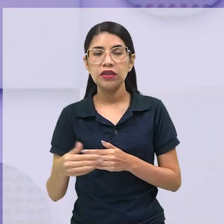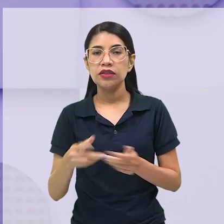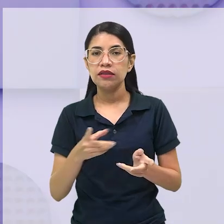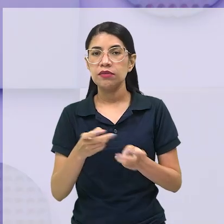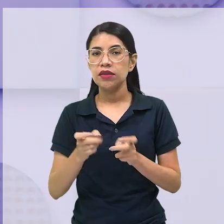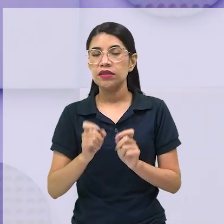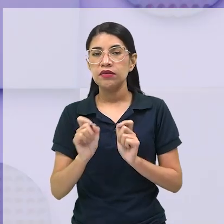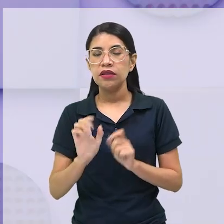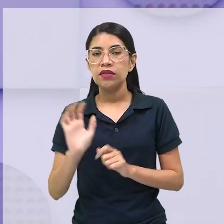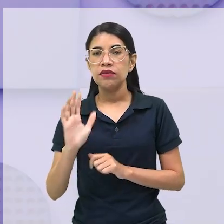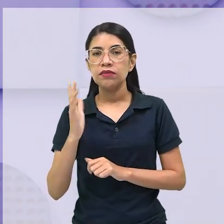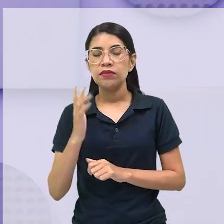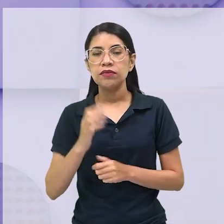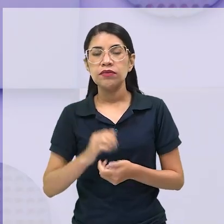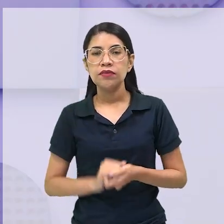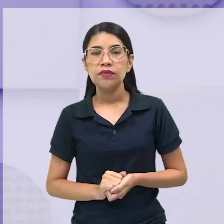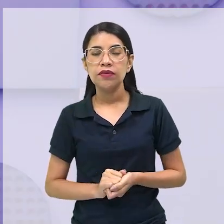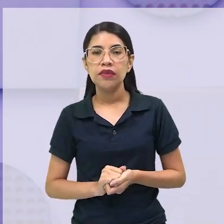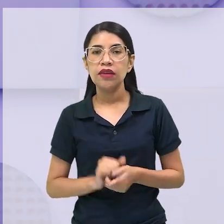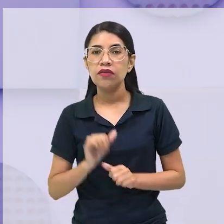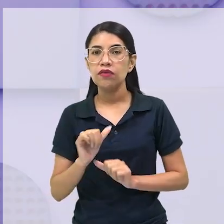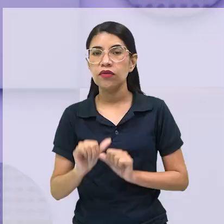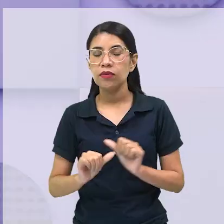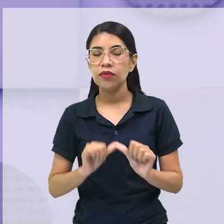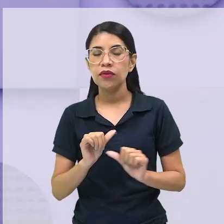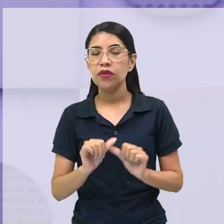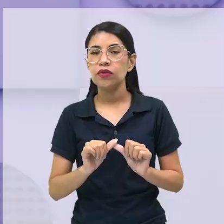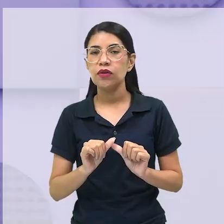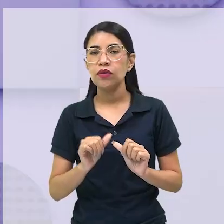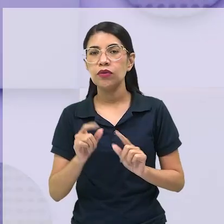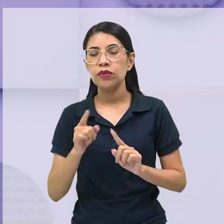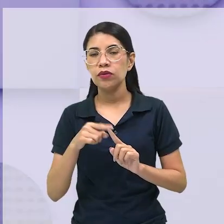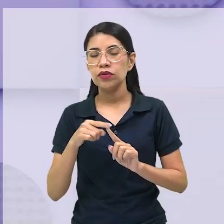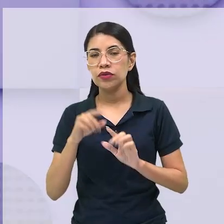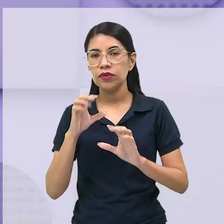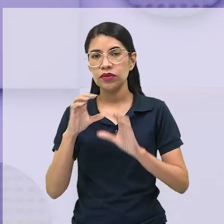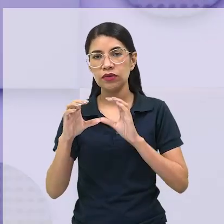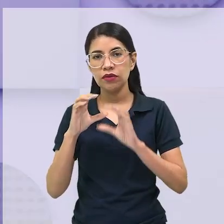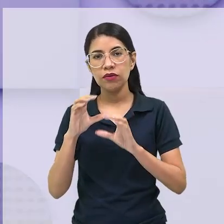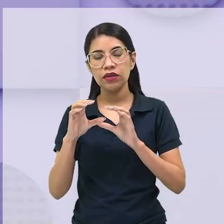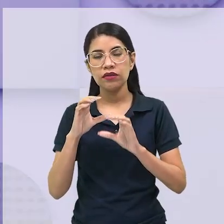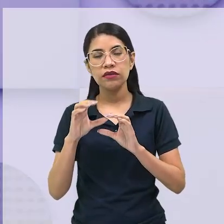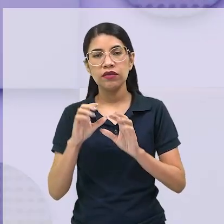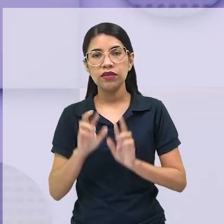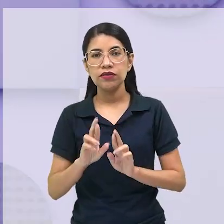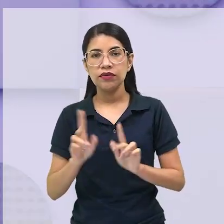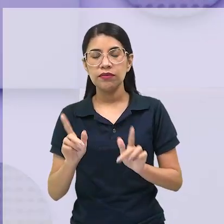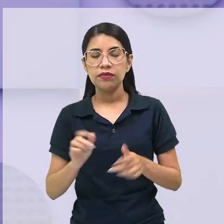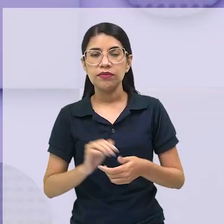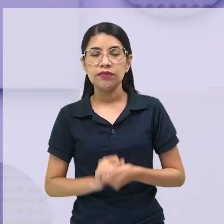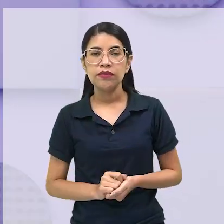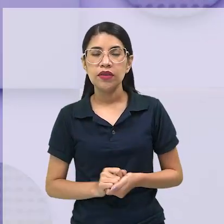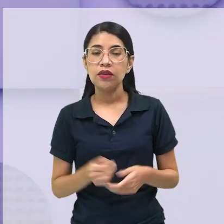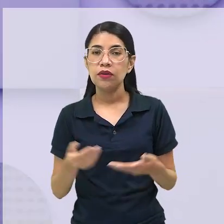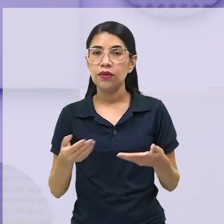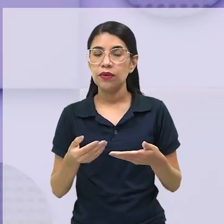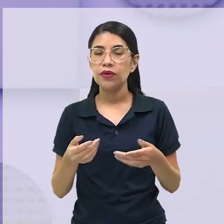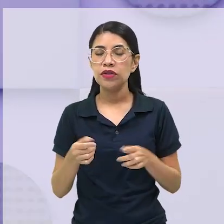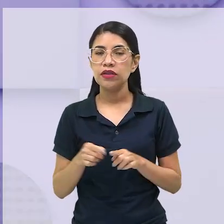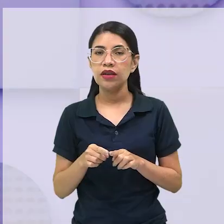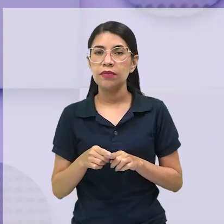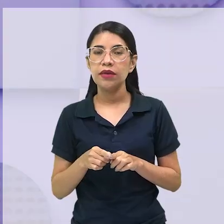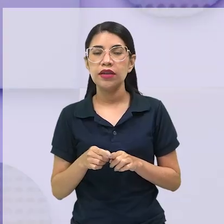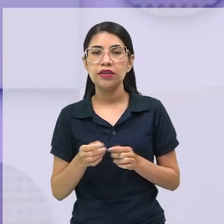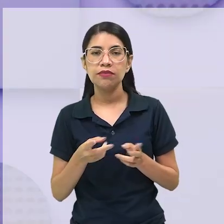Uma aceleração na disseminação da comunicação. Atualmente, nós